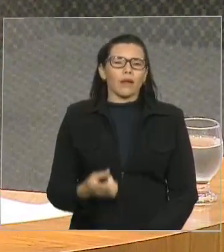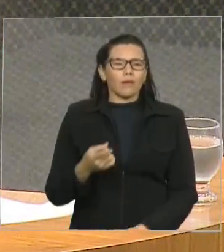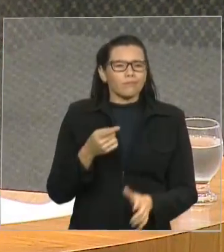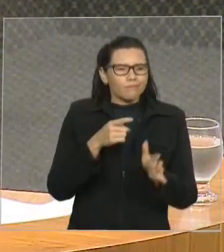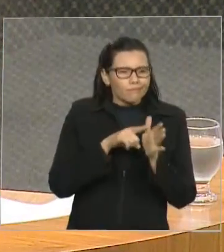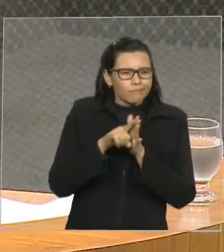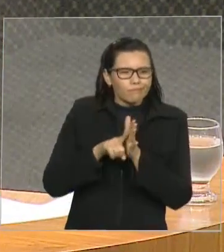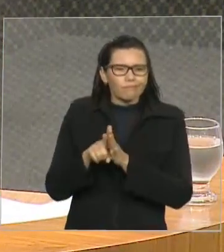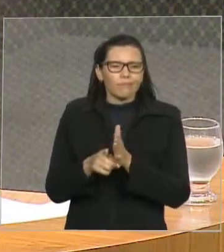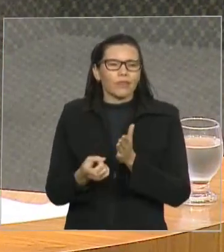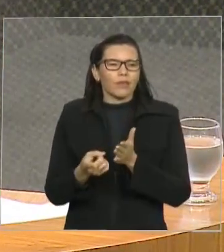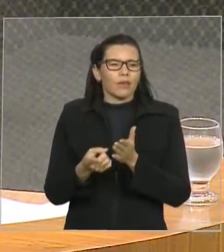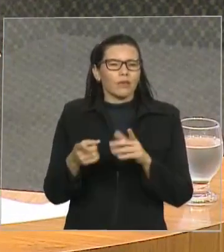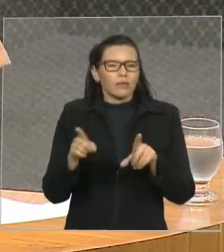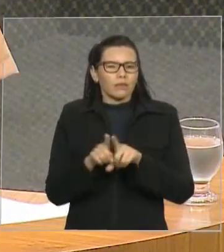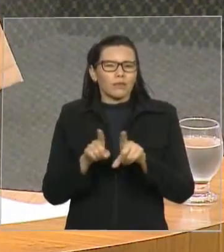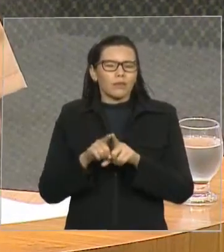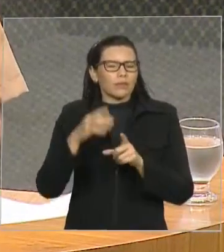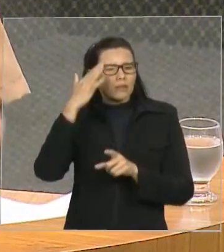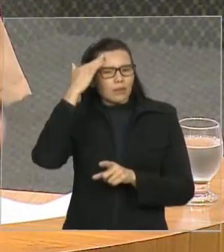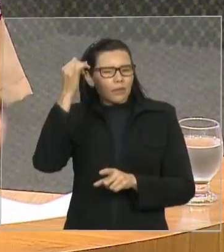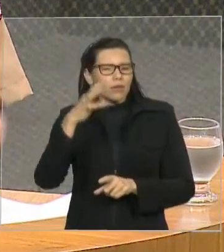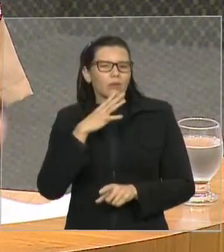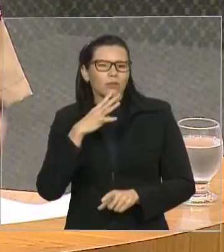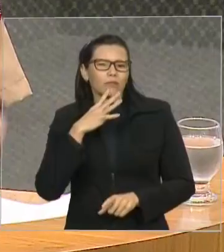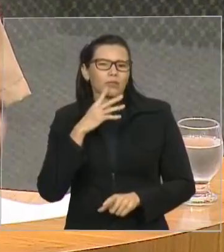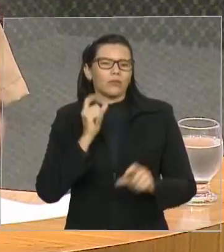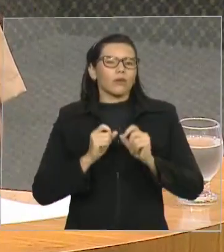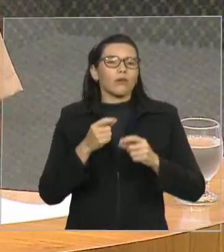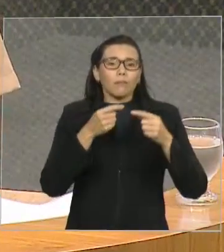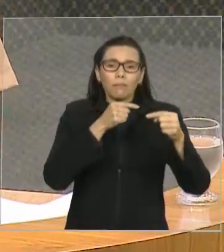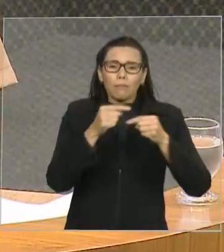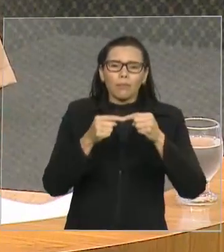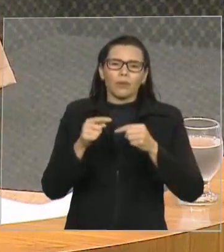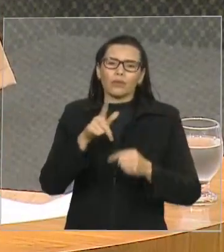de superação das desigualdades e também